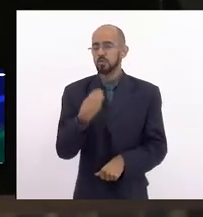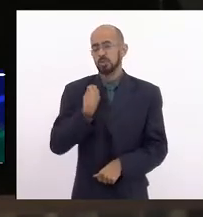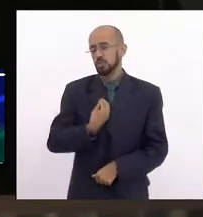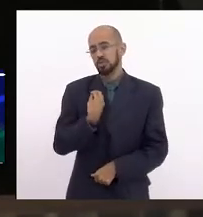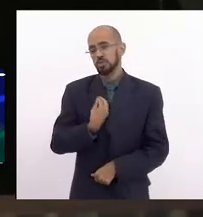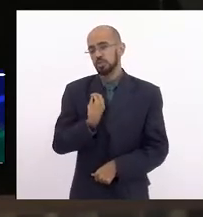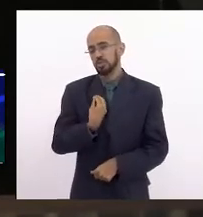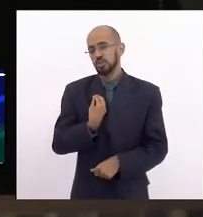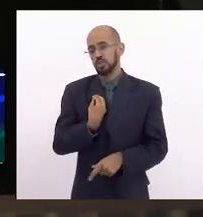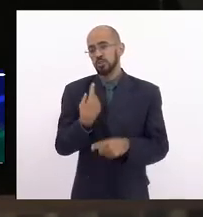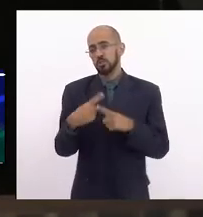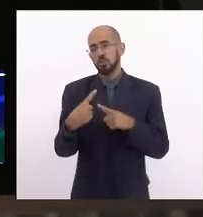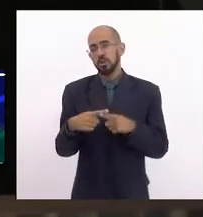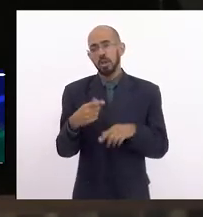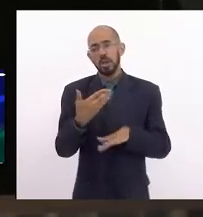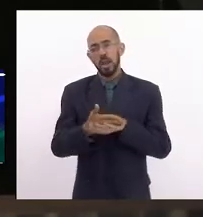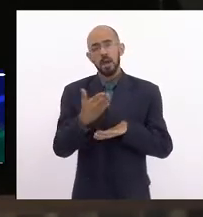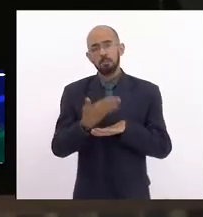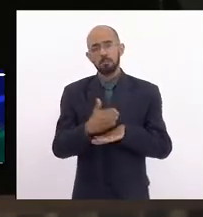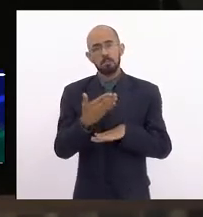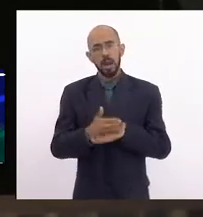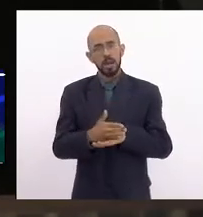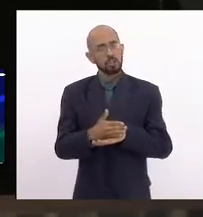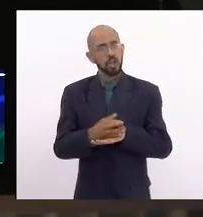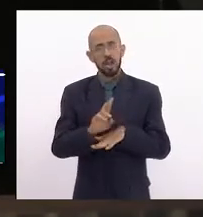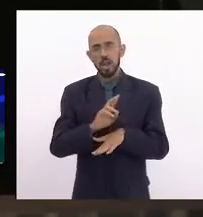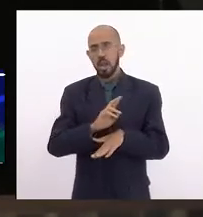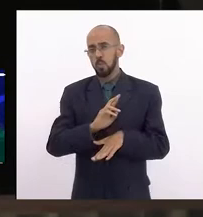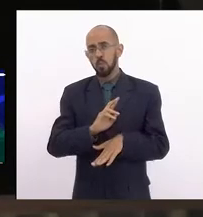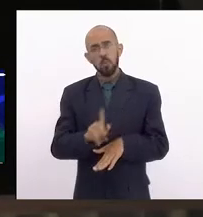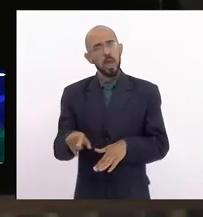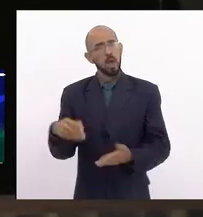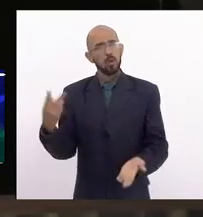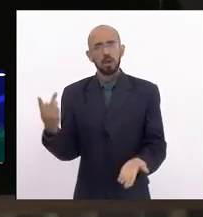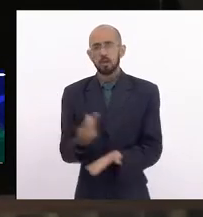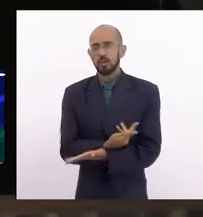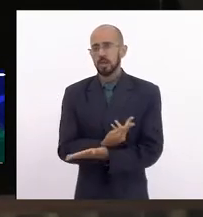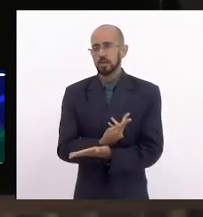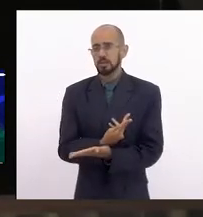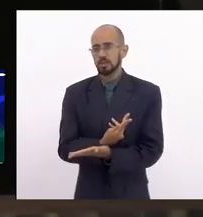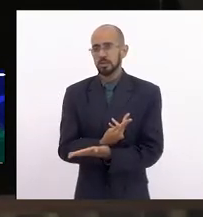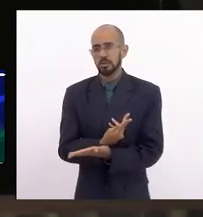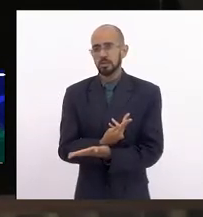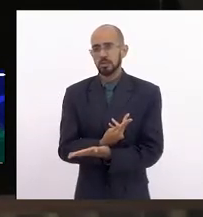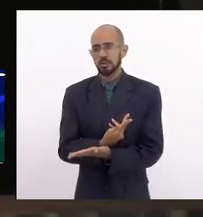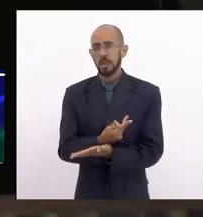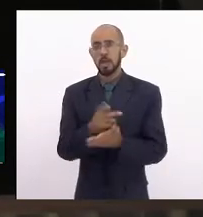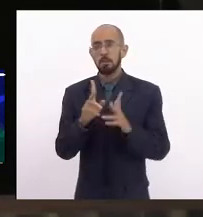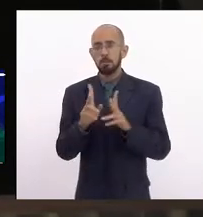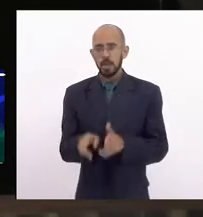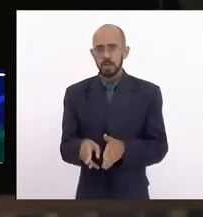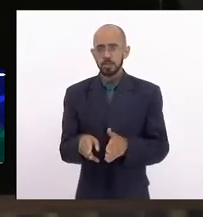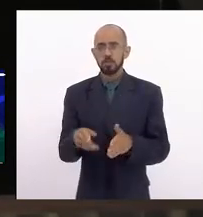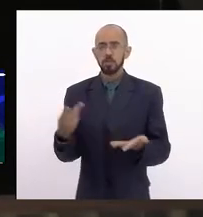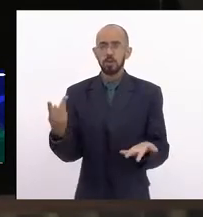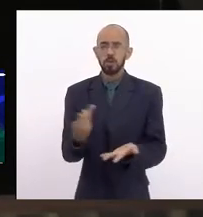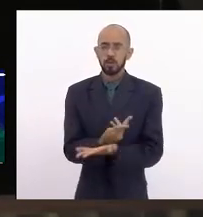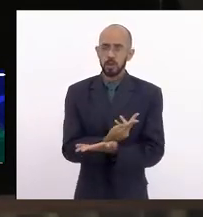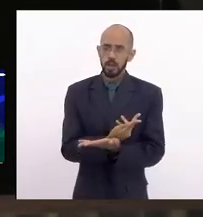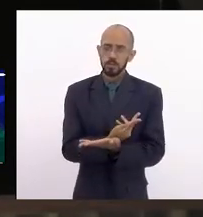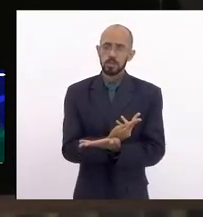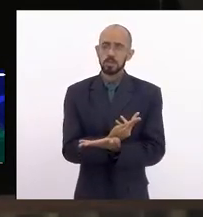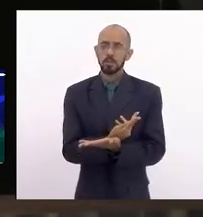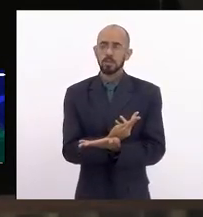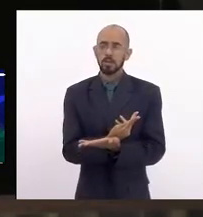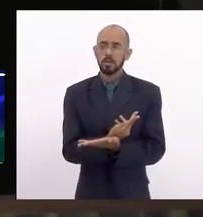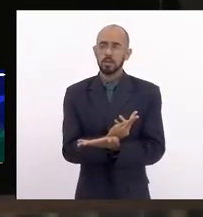porque na prática não é isso que acontece e ainda que ocorra de